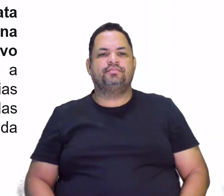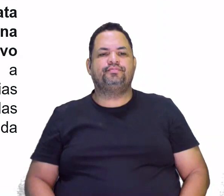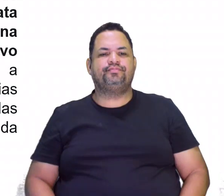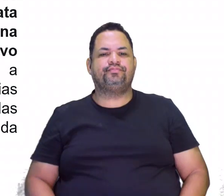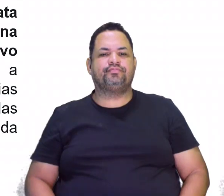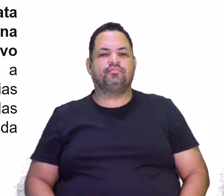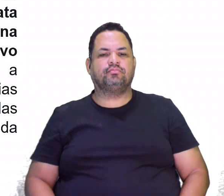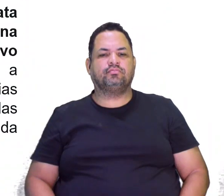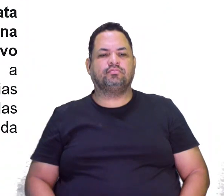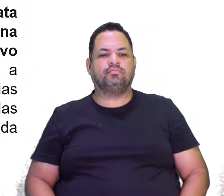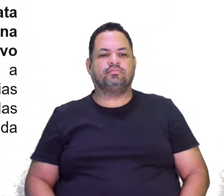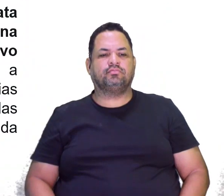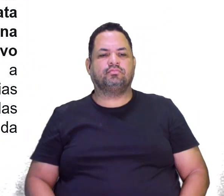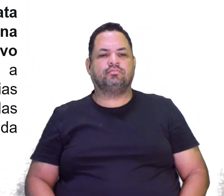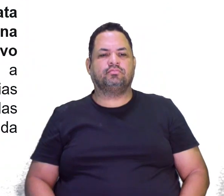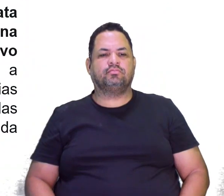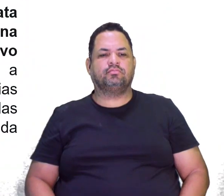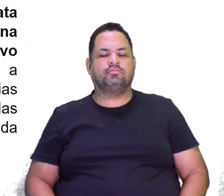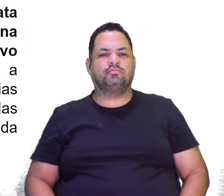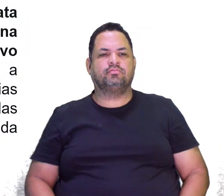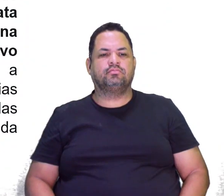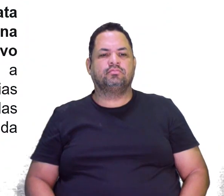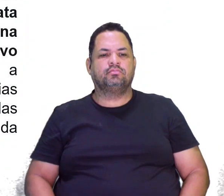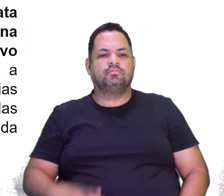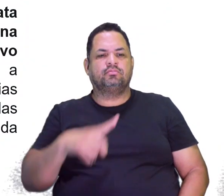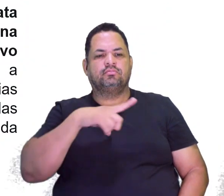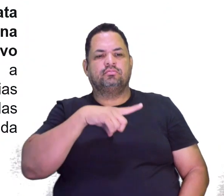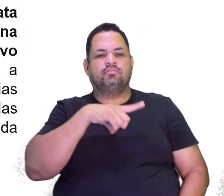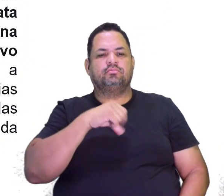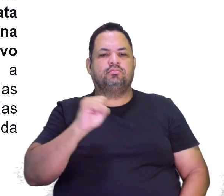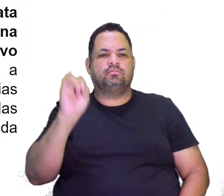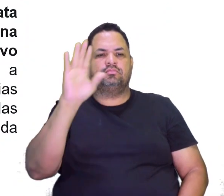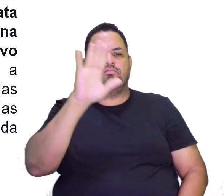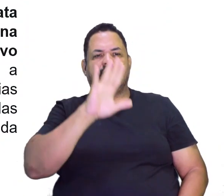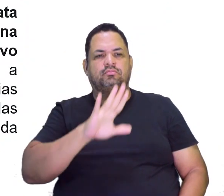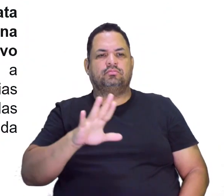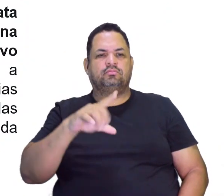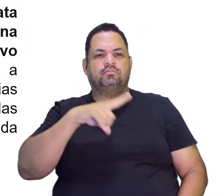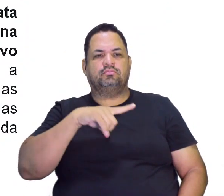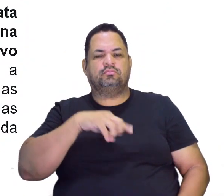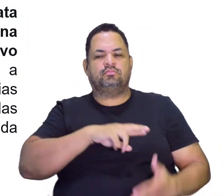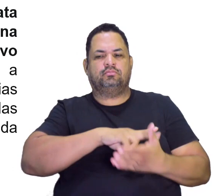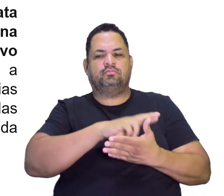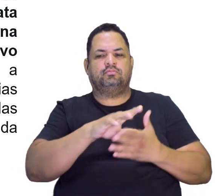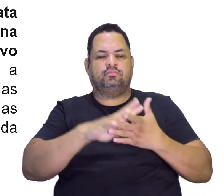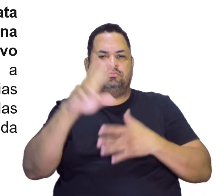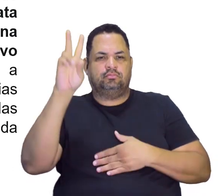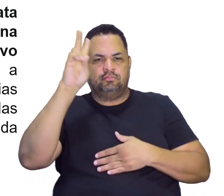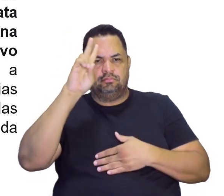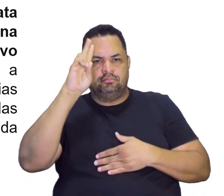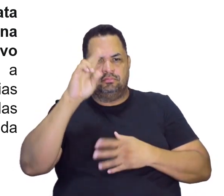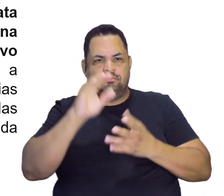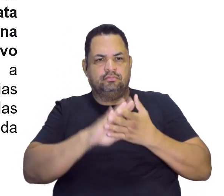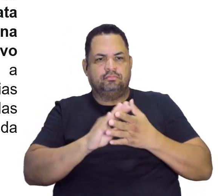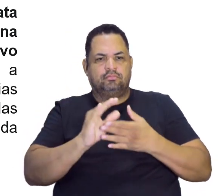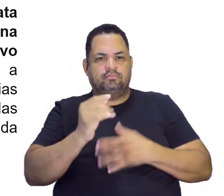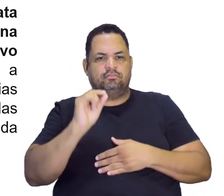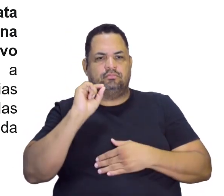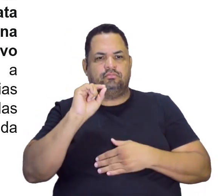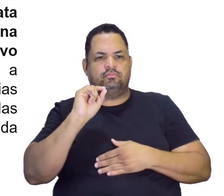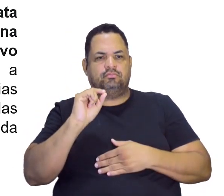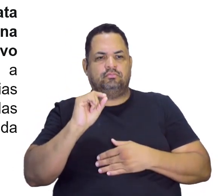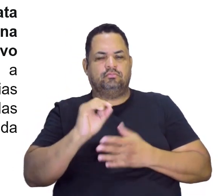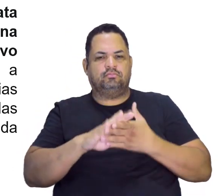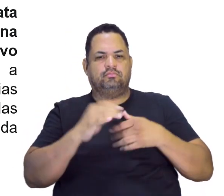nós vamos chegar aqui nessa figura fantástica que tem várias histórias interessantes sobre